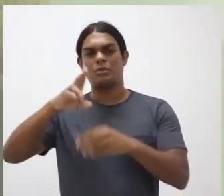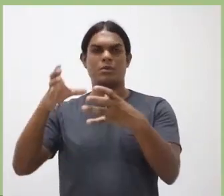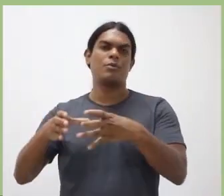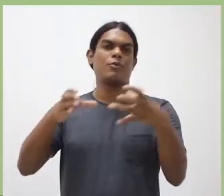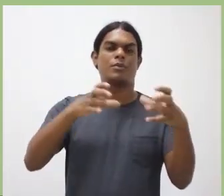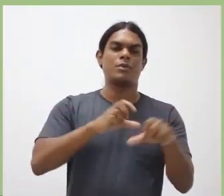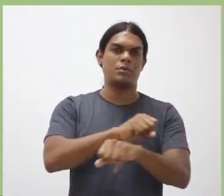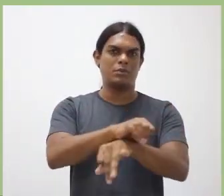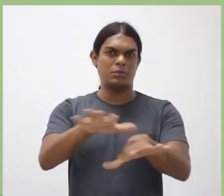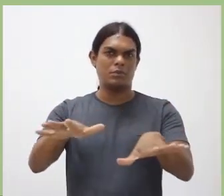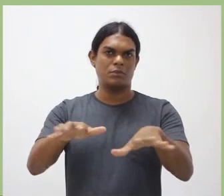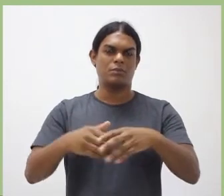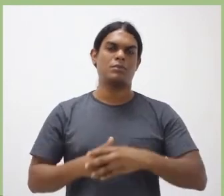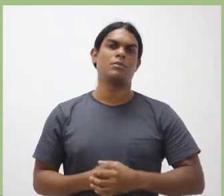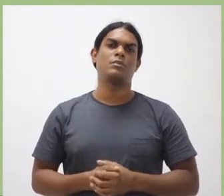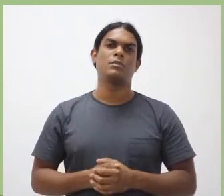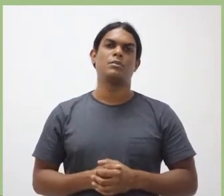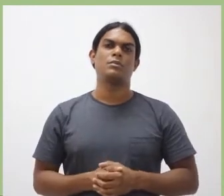e distribuição.